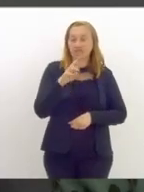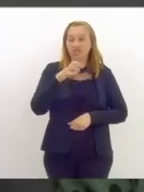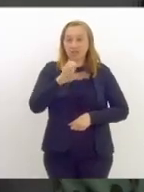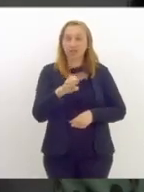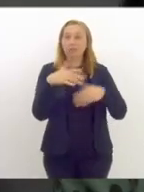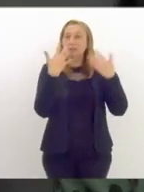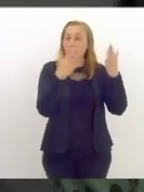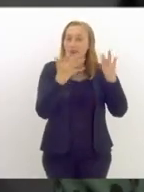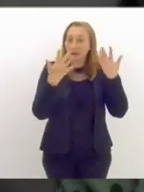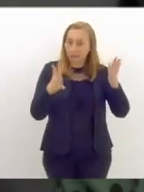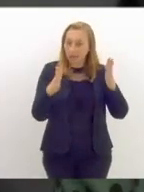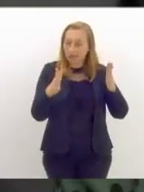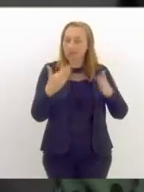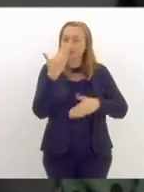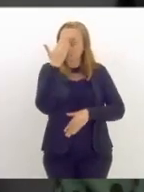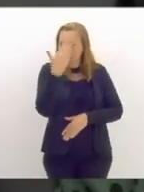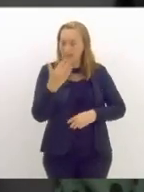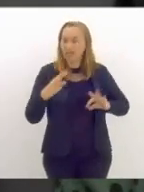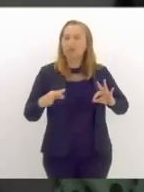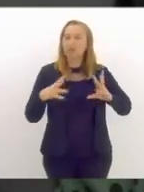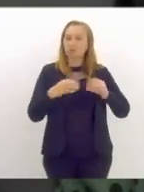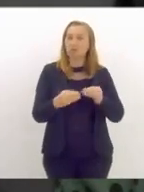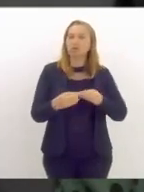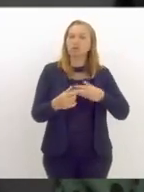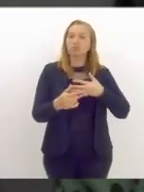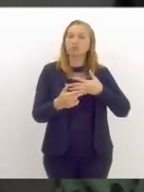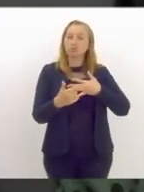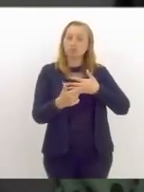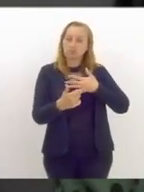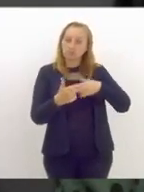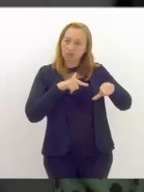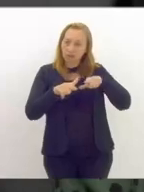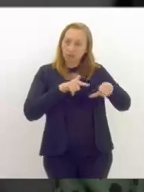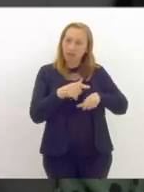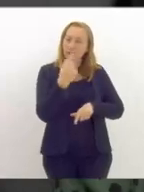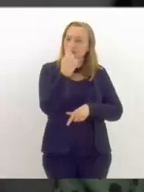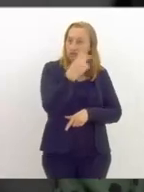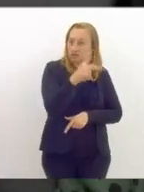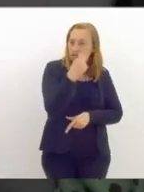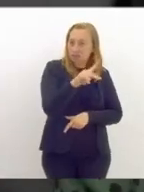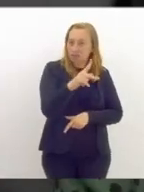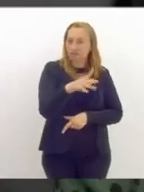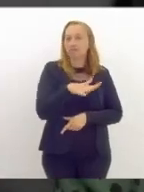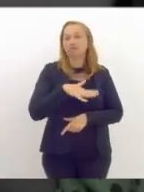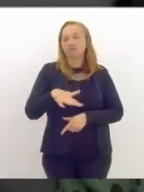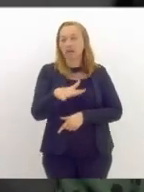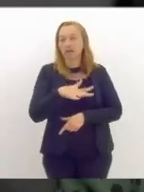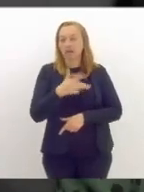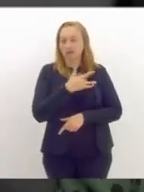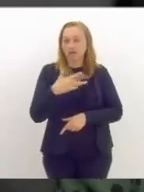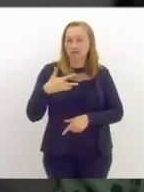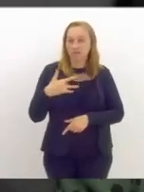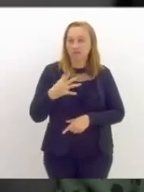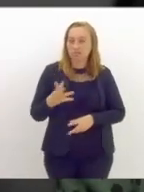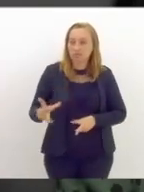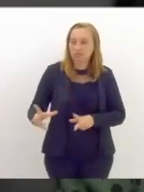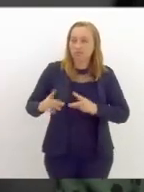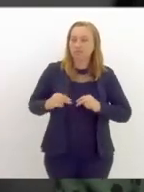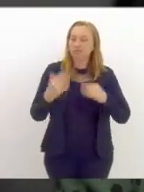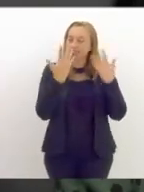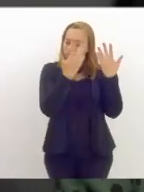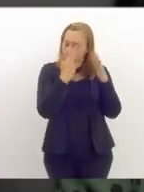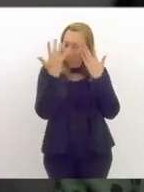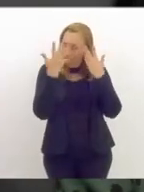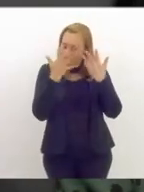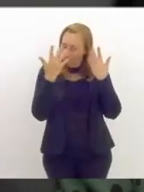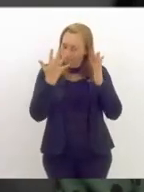parabéns e muito obrigada por todo o serviço que o senhor e os seus servidores da área da saúde, que merecem nossos aplausos,